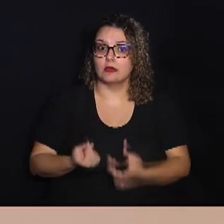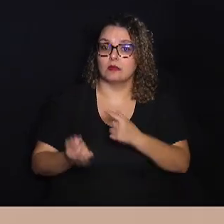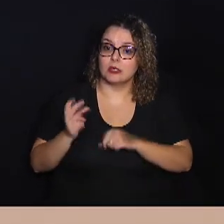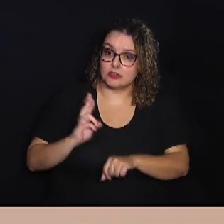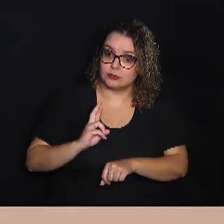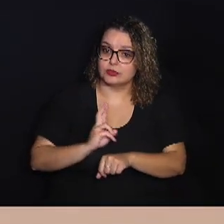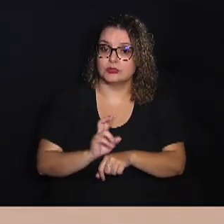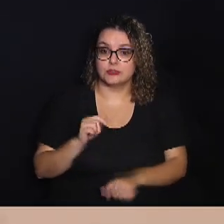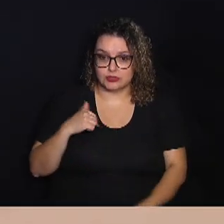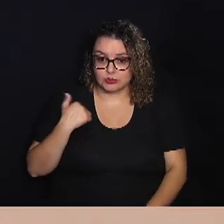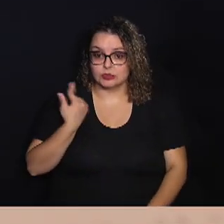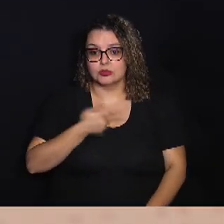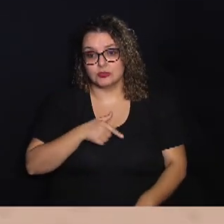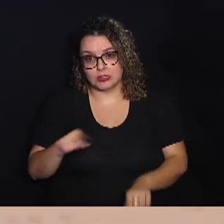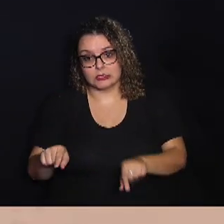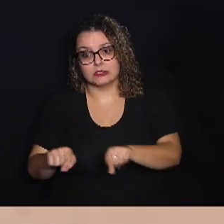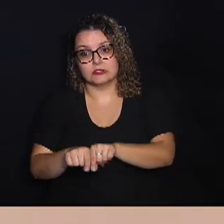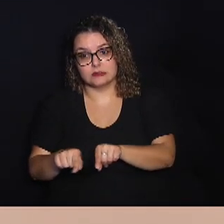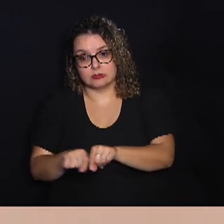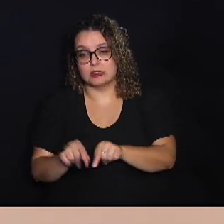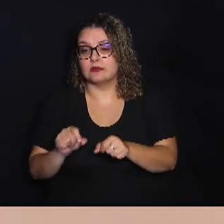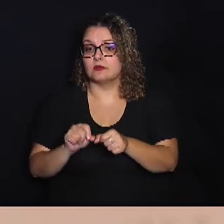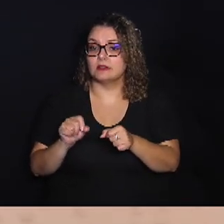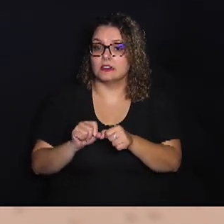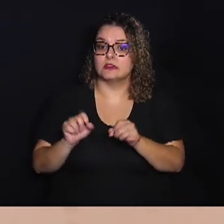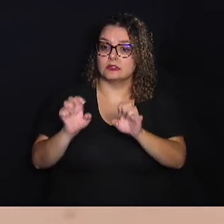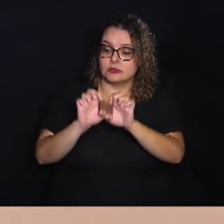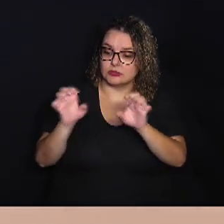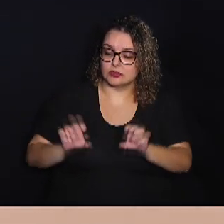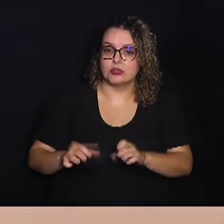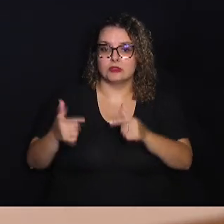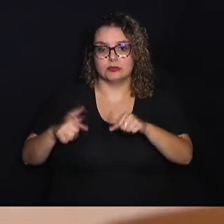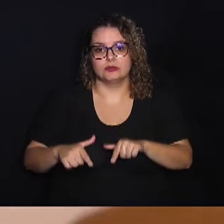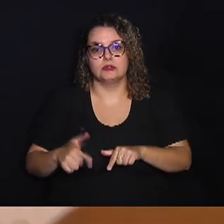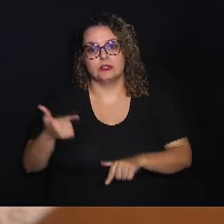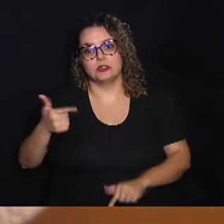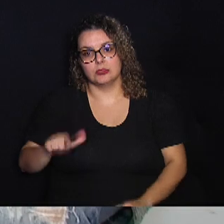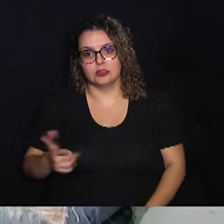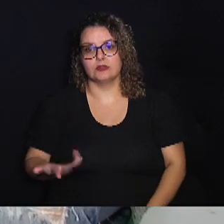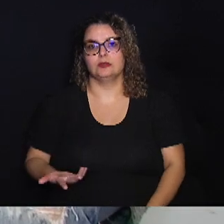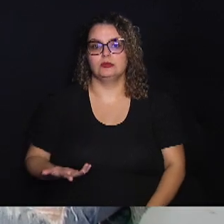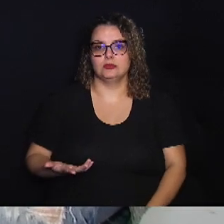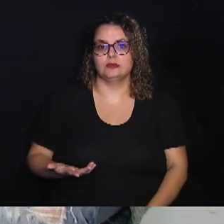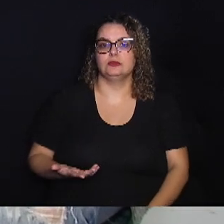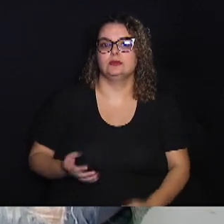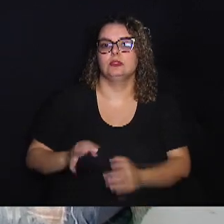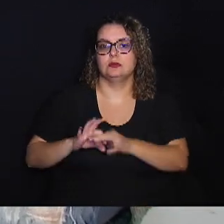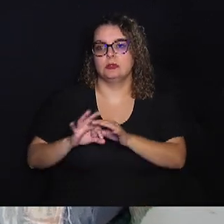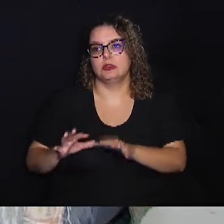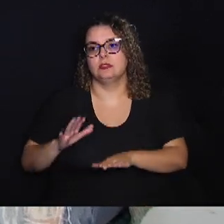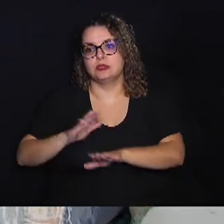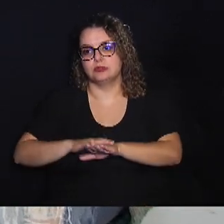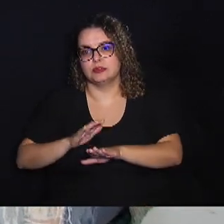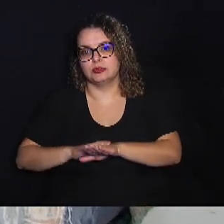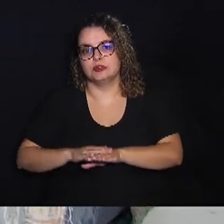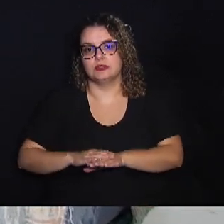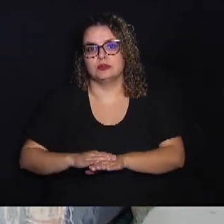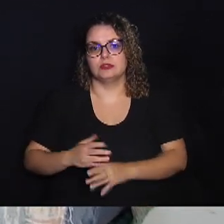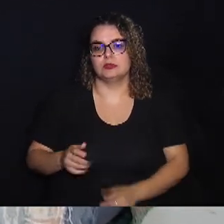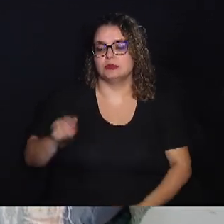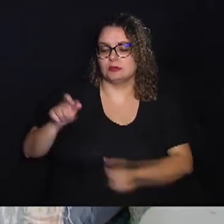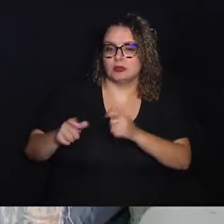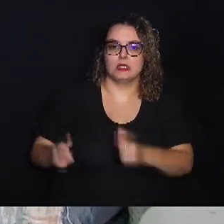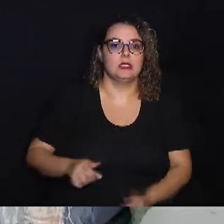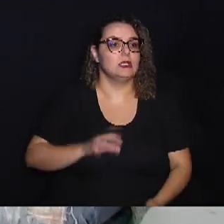que a gente também faz a estruturação do espaço e mantém as atividades para os nossos usuários. E ele imprime só cardápio, a